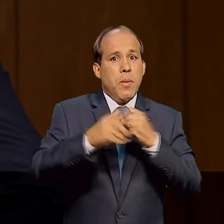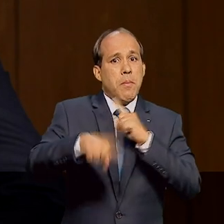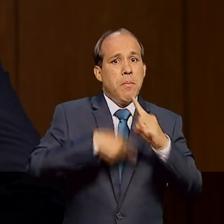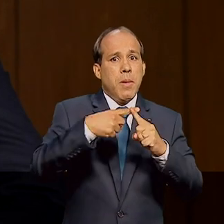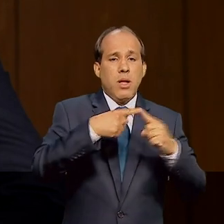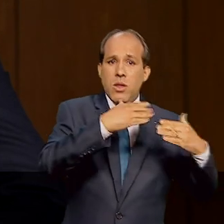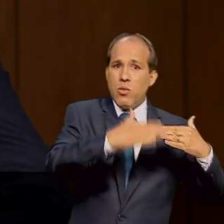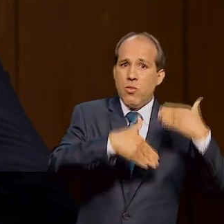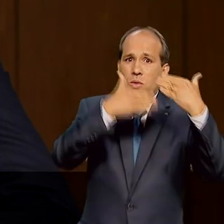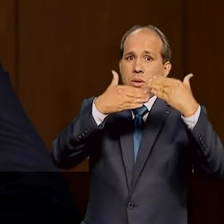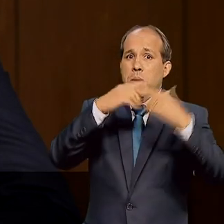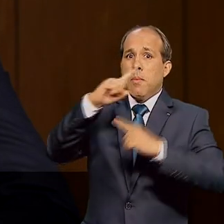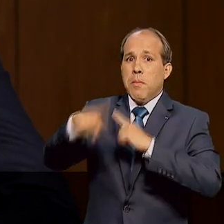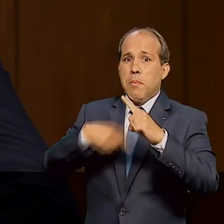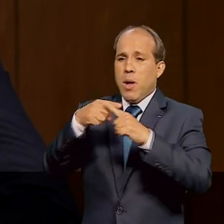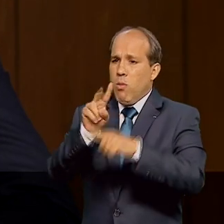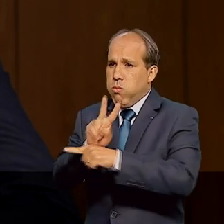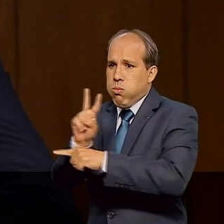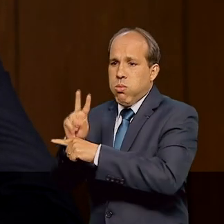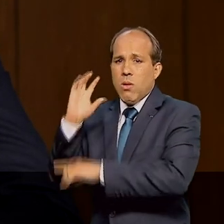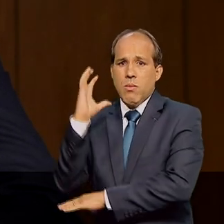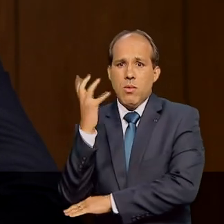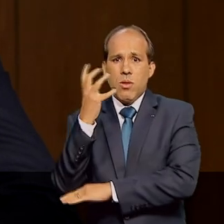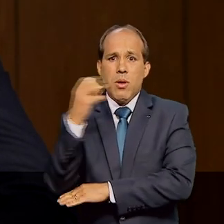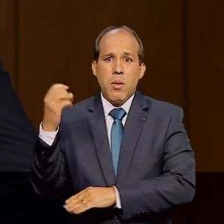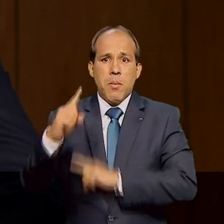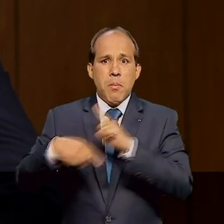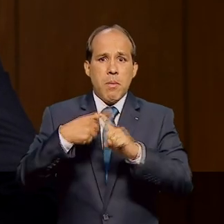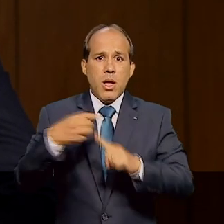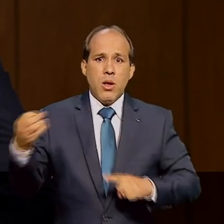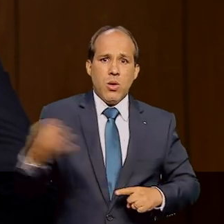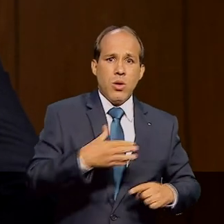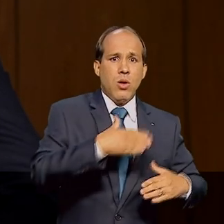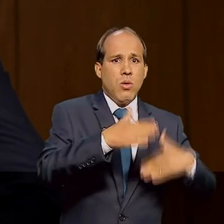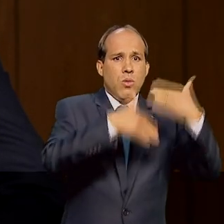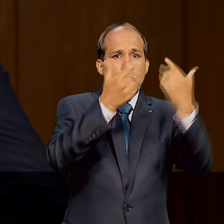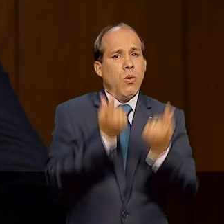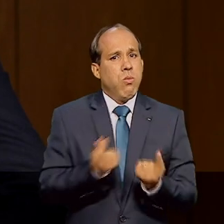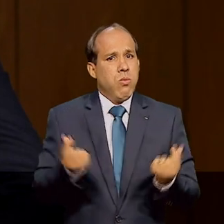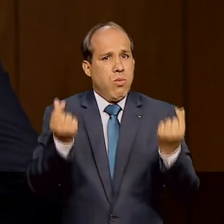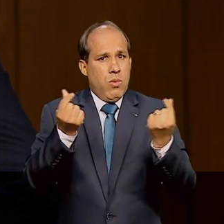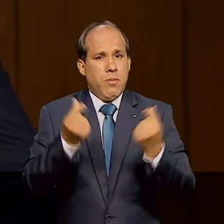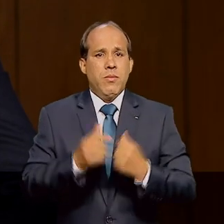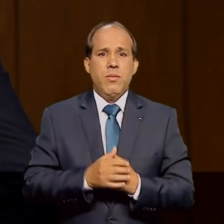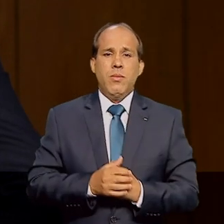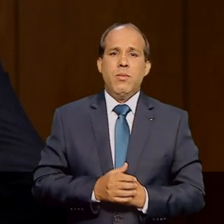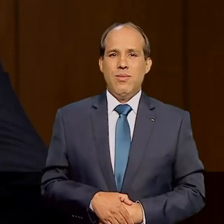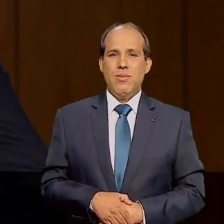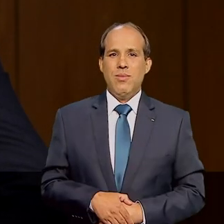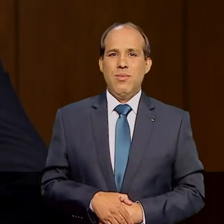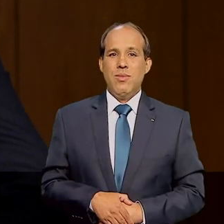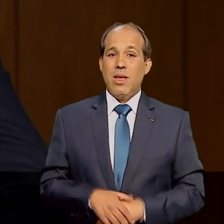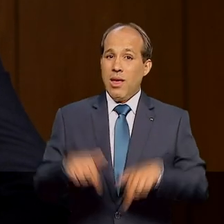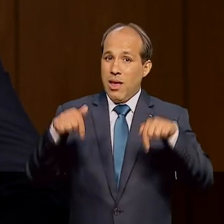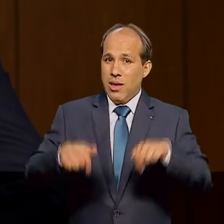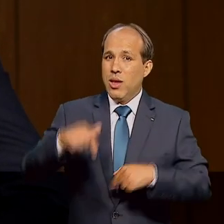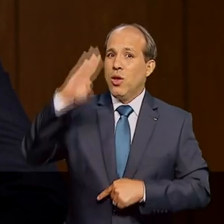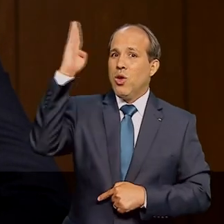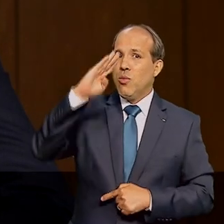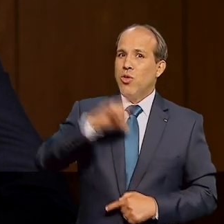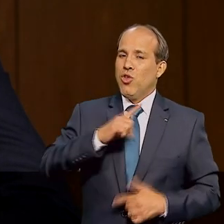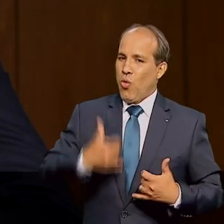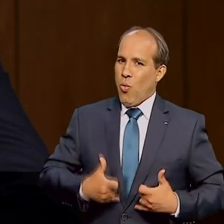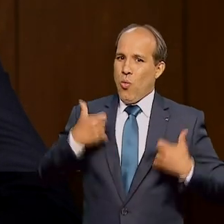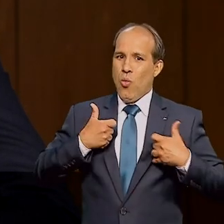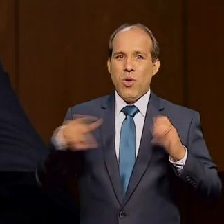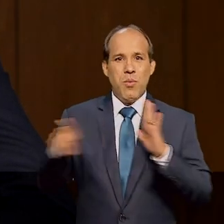sustentabilidade com desenvolvimento e preservação ambiental com inovação Econômica No